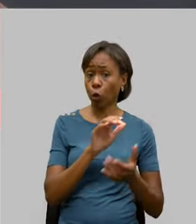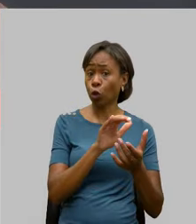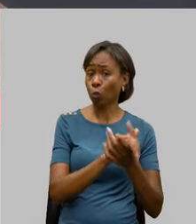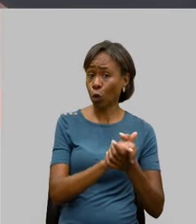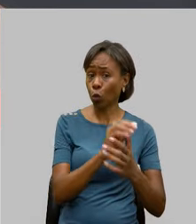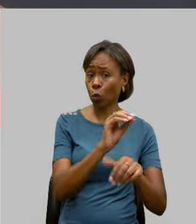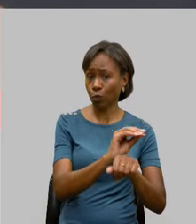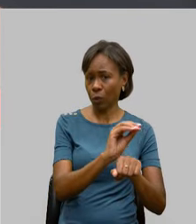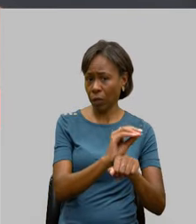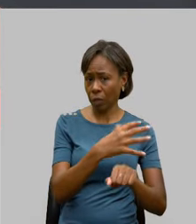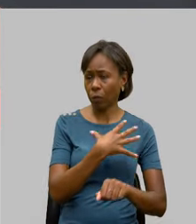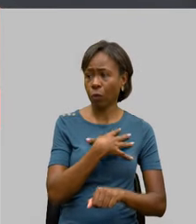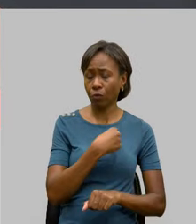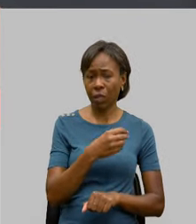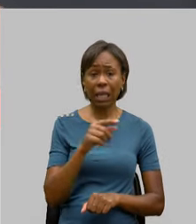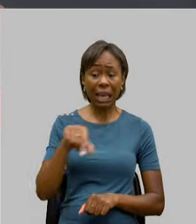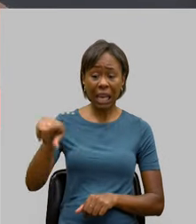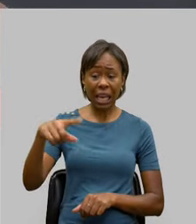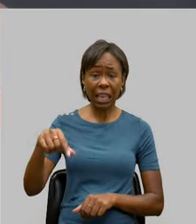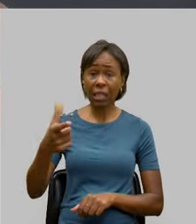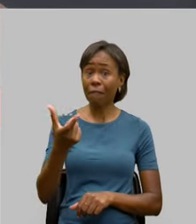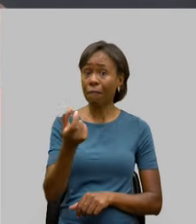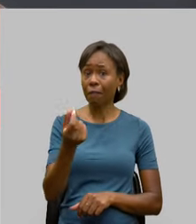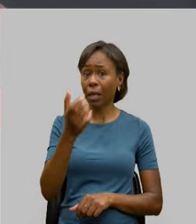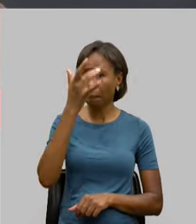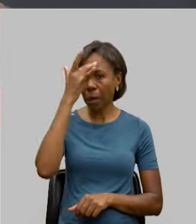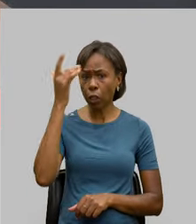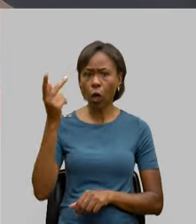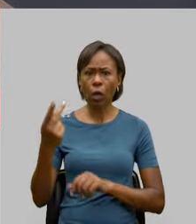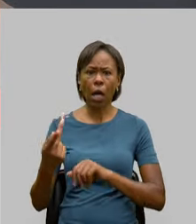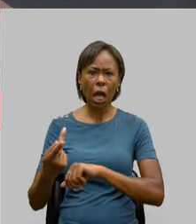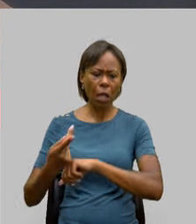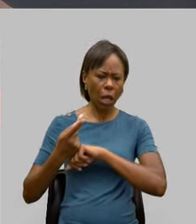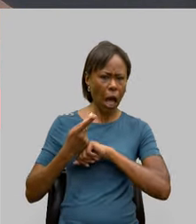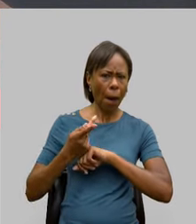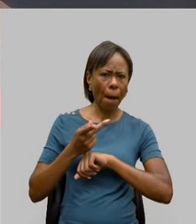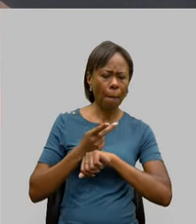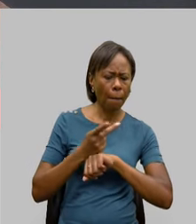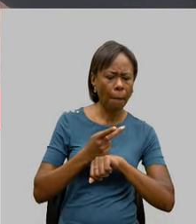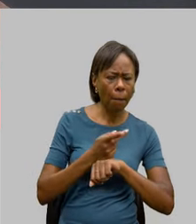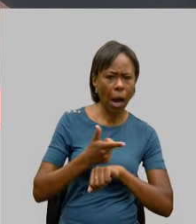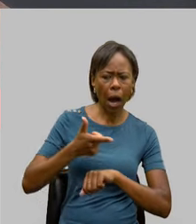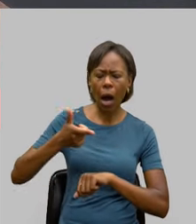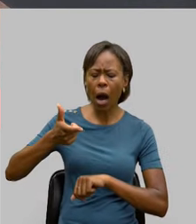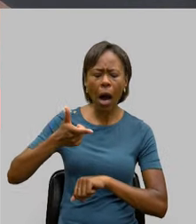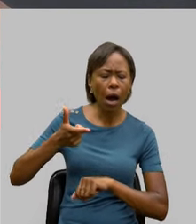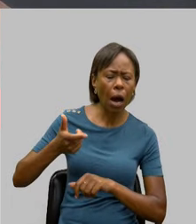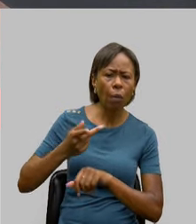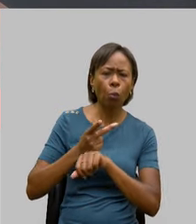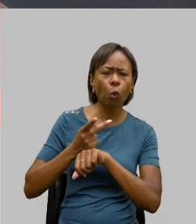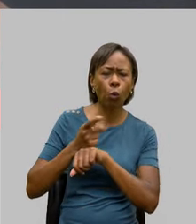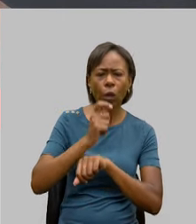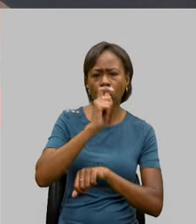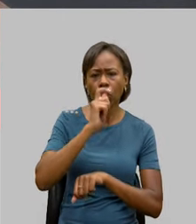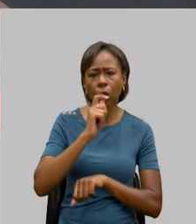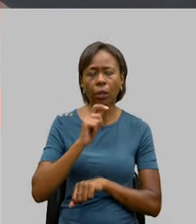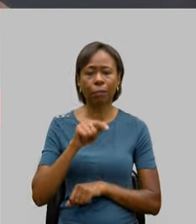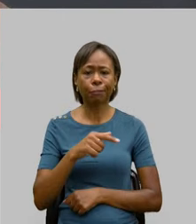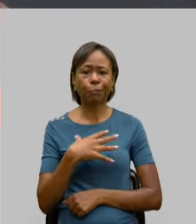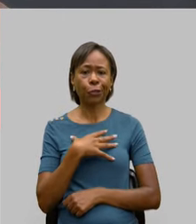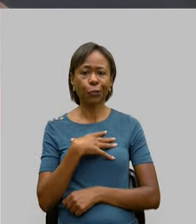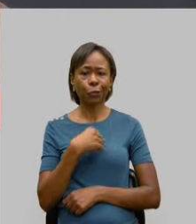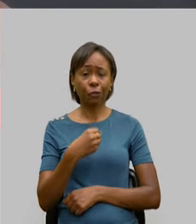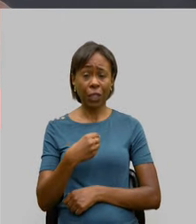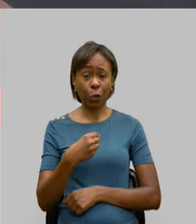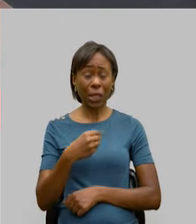mais de 20 pessoas dentro da minha casa procurando arma procurando droga eles o Samuel teve uma crise ficou nu